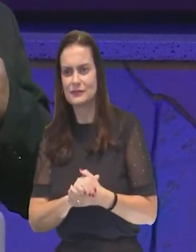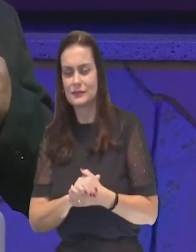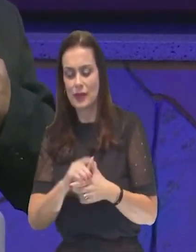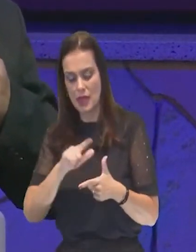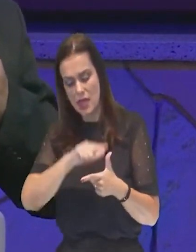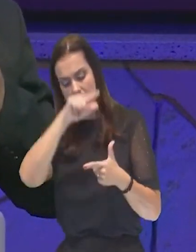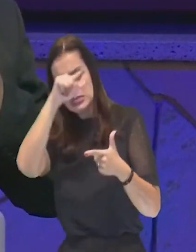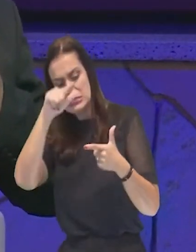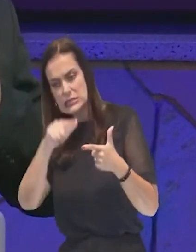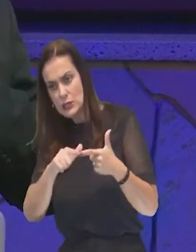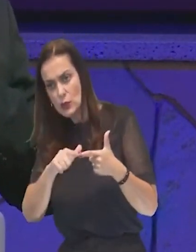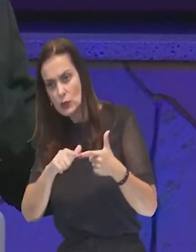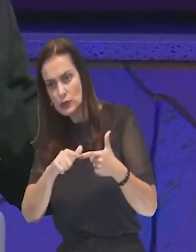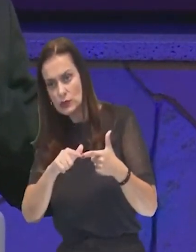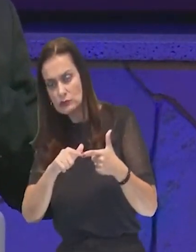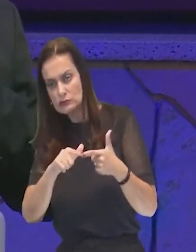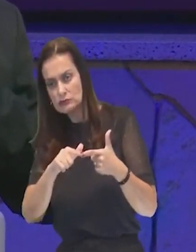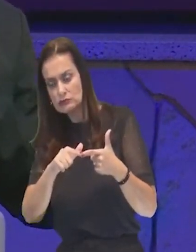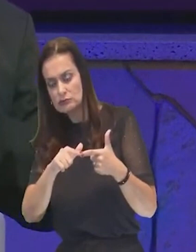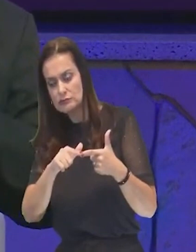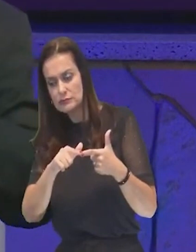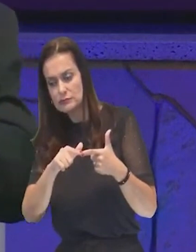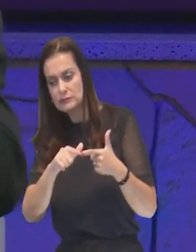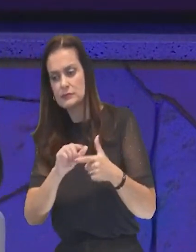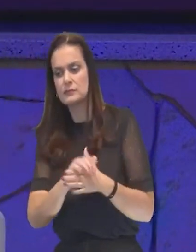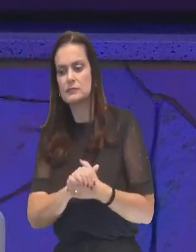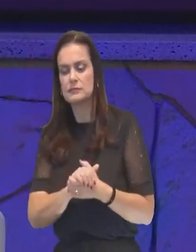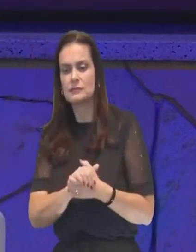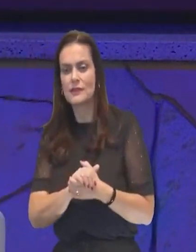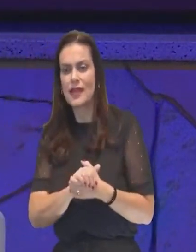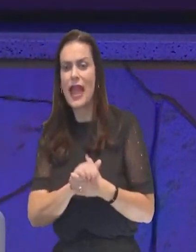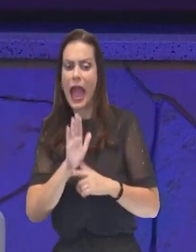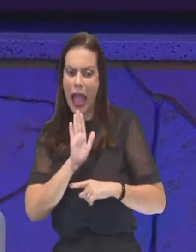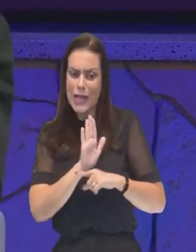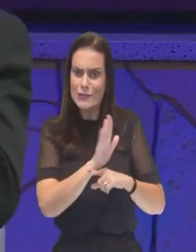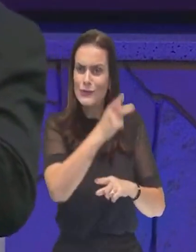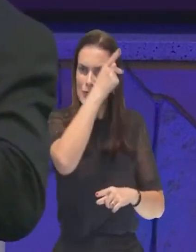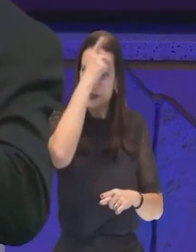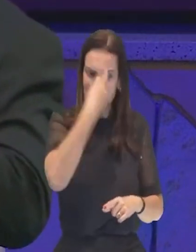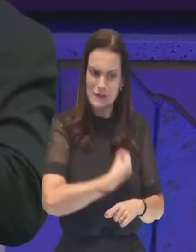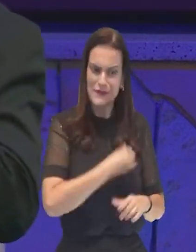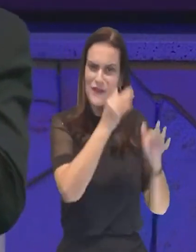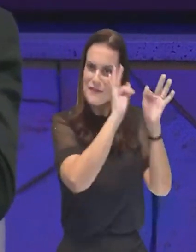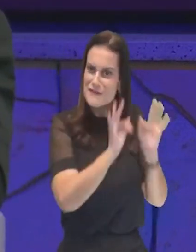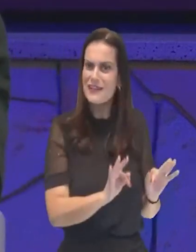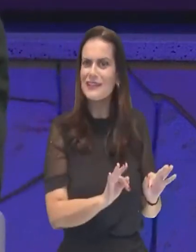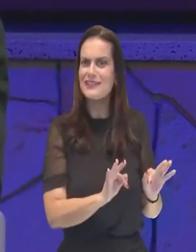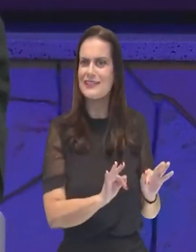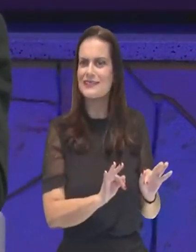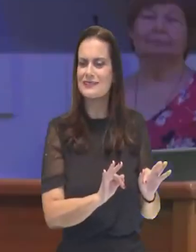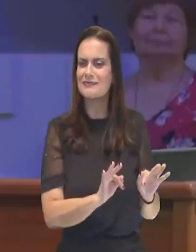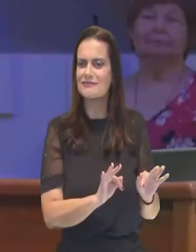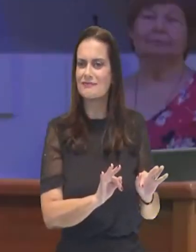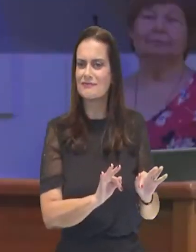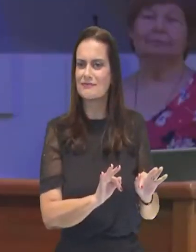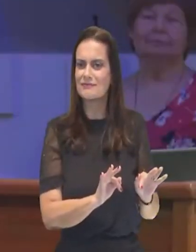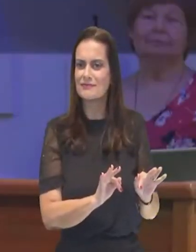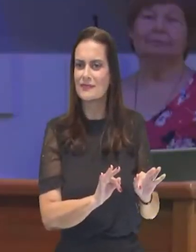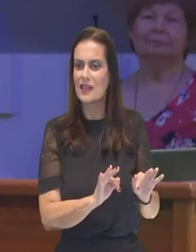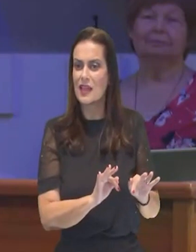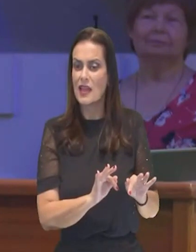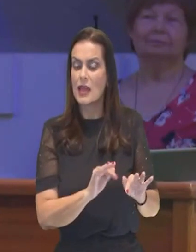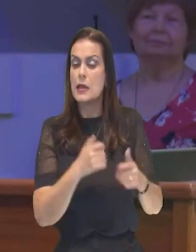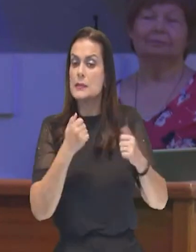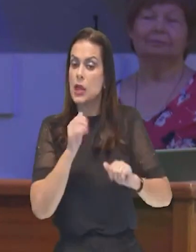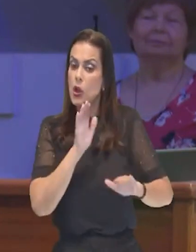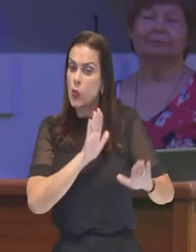Segunda sugestão prática, faça uma pessoa feliz, meu irmão, cada dia. Só que você deve ter